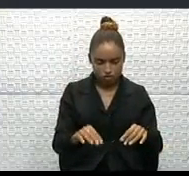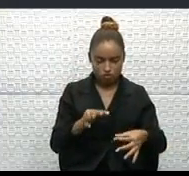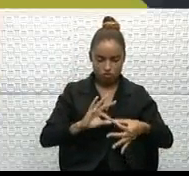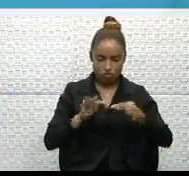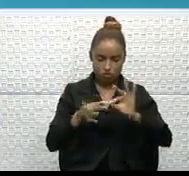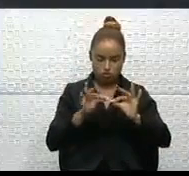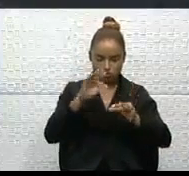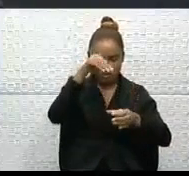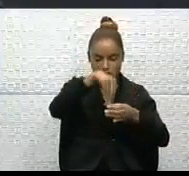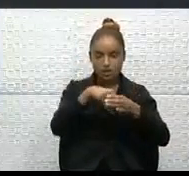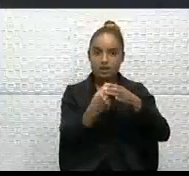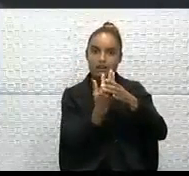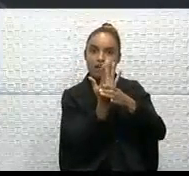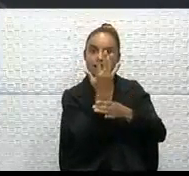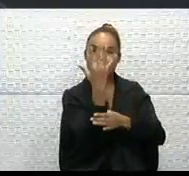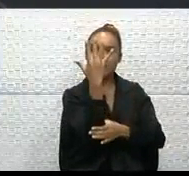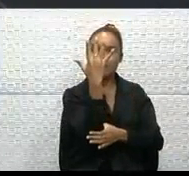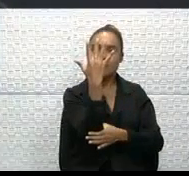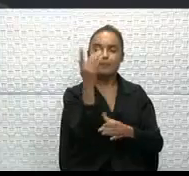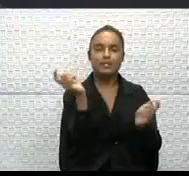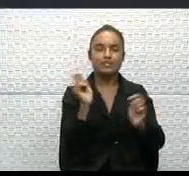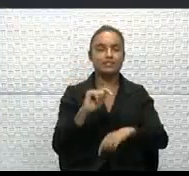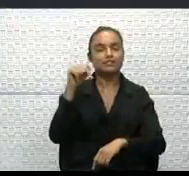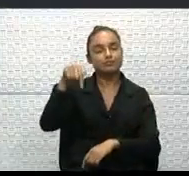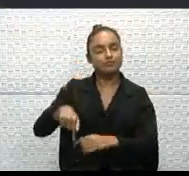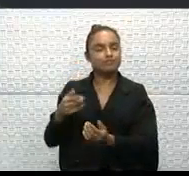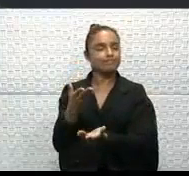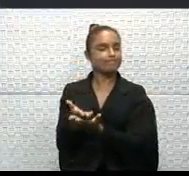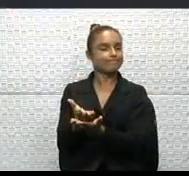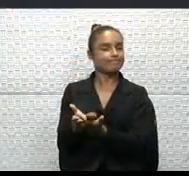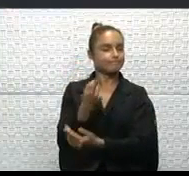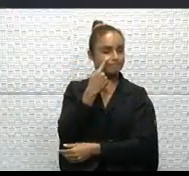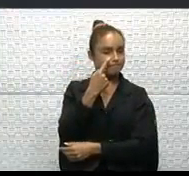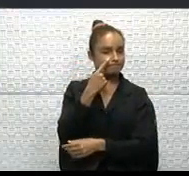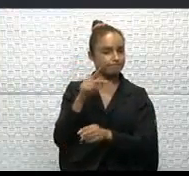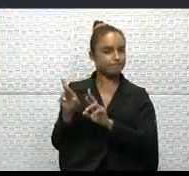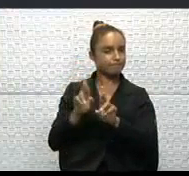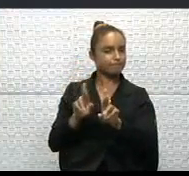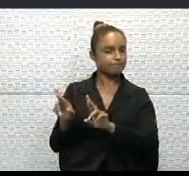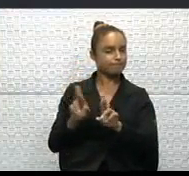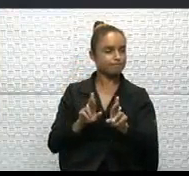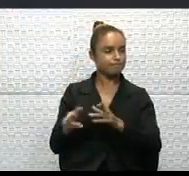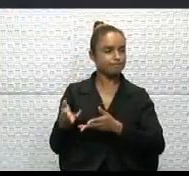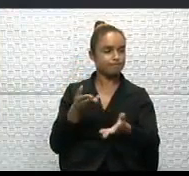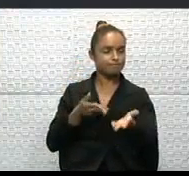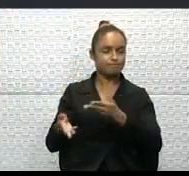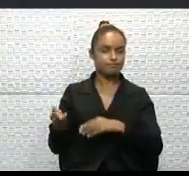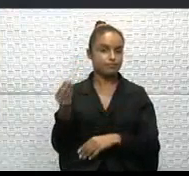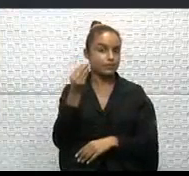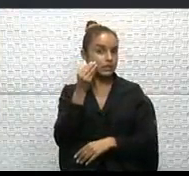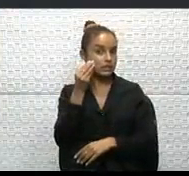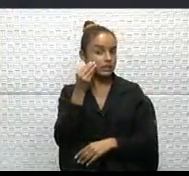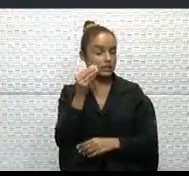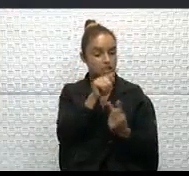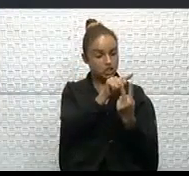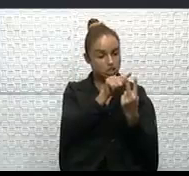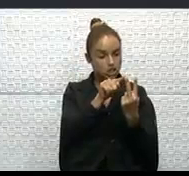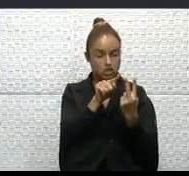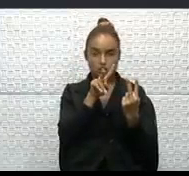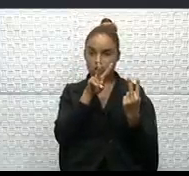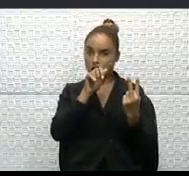de uma planta. Veja até onde o estudo de correlações pode nos levar. Para atestar se duas variáveis